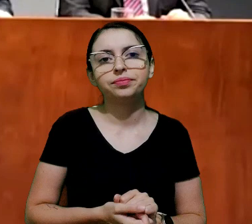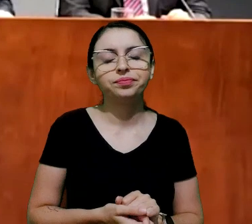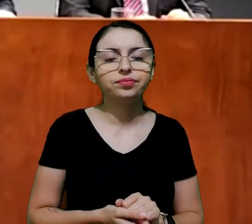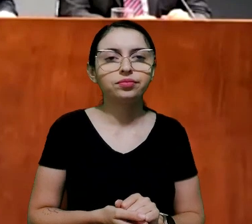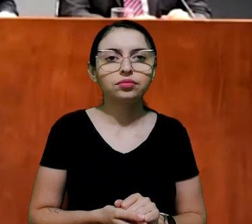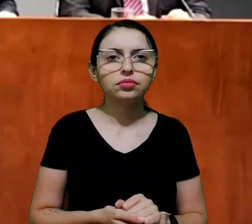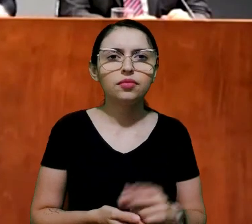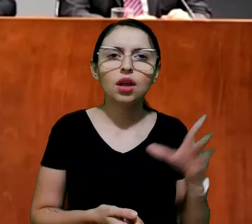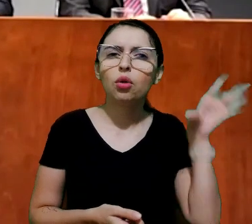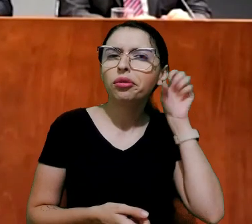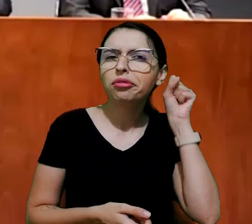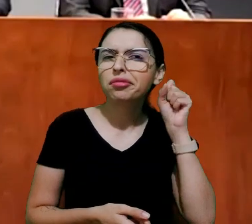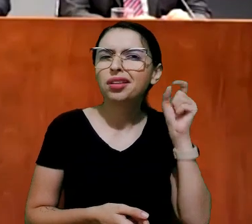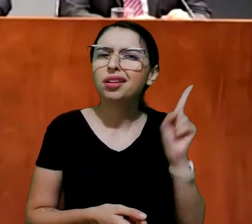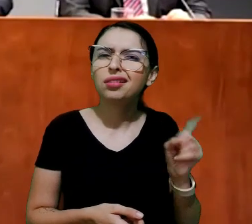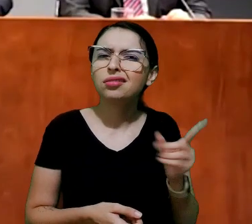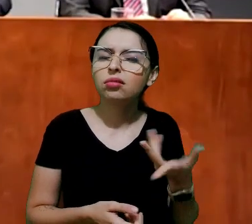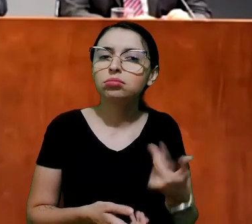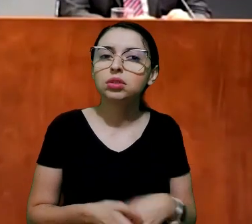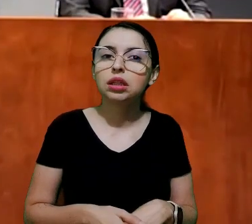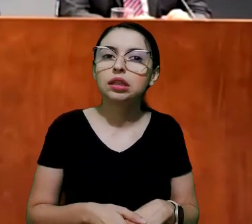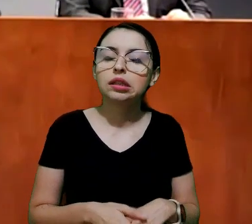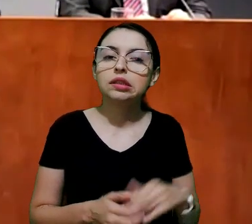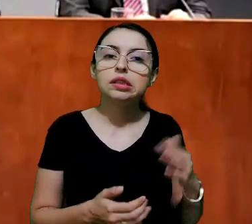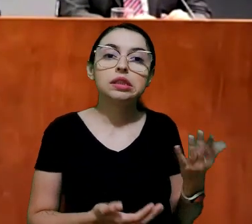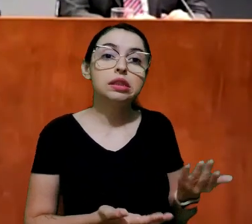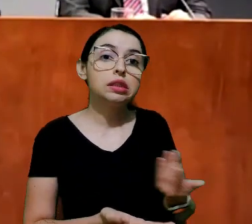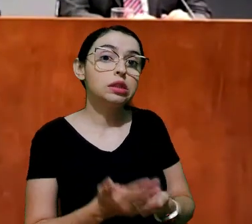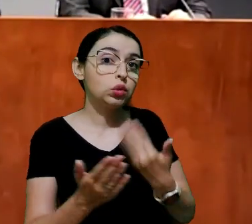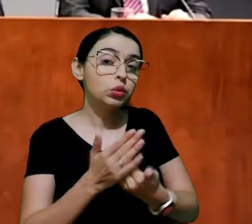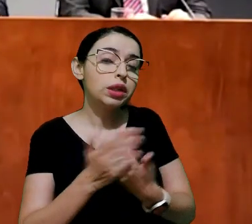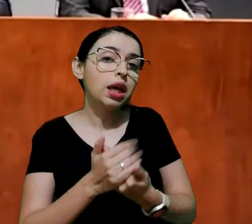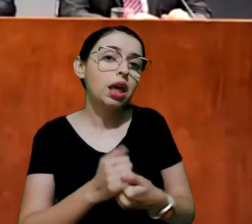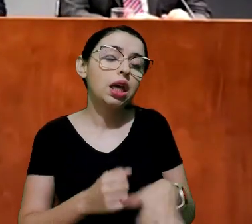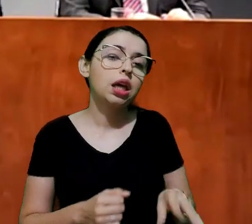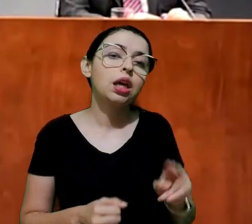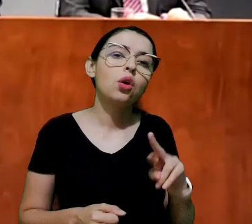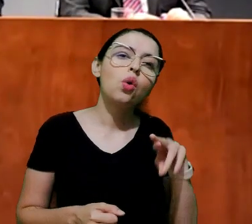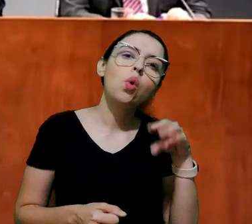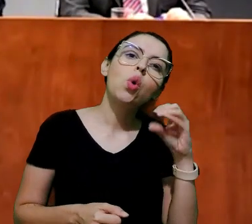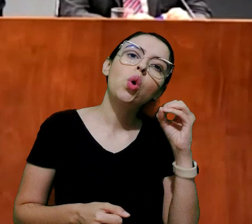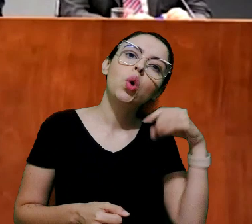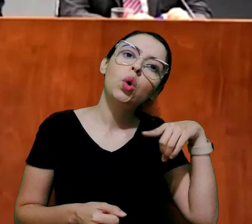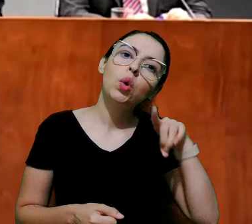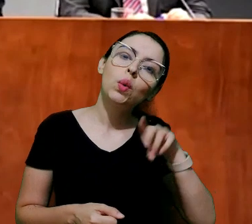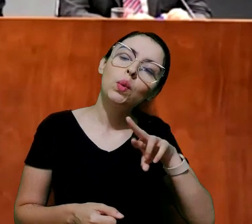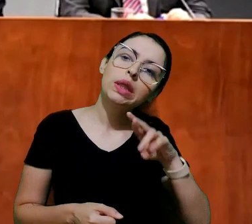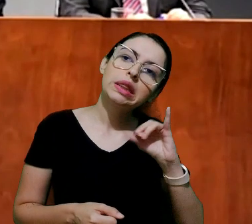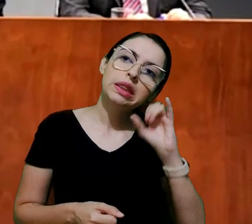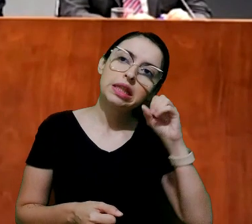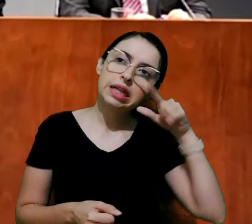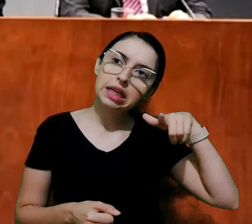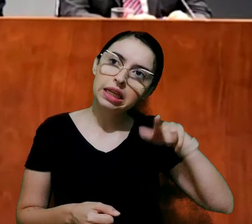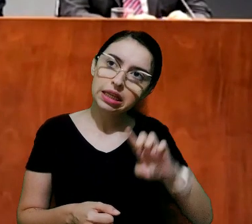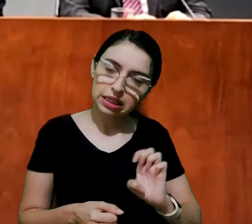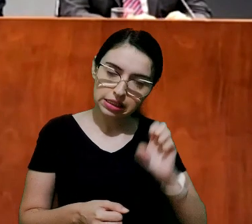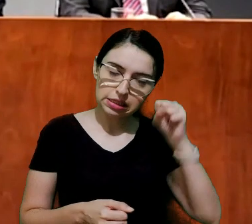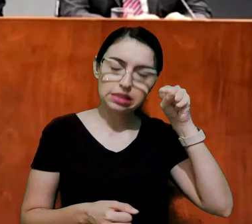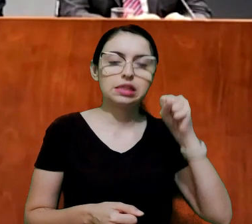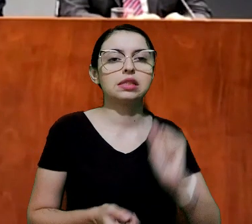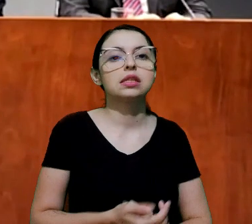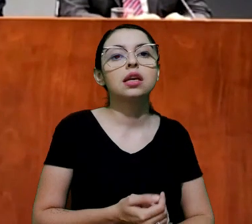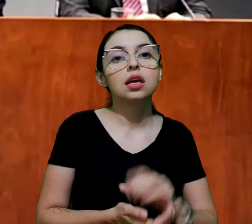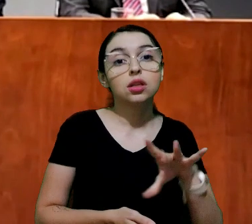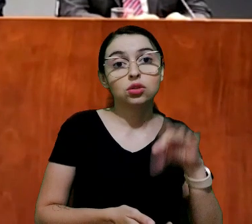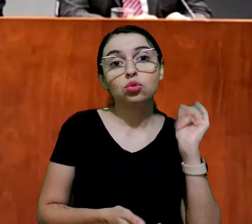que ele não tem nenhum problema. Silvio Rodrigues, eu não ouvi, mas sempre estudei, ouvindo que Silvio